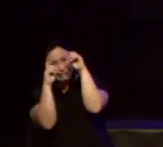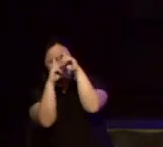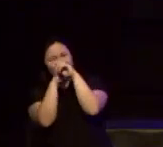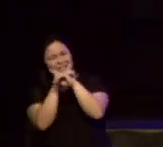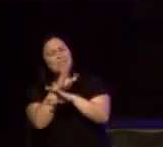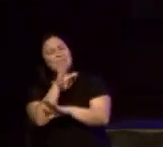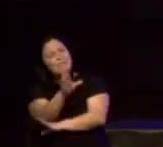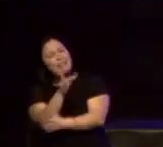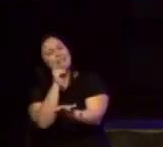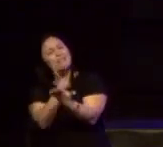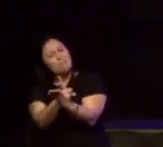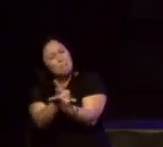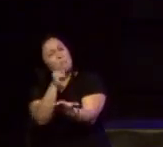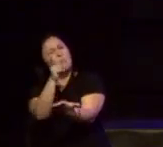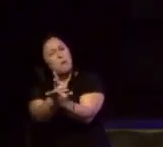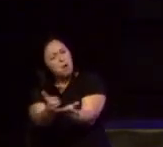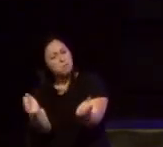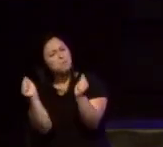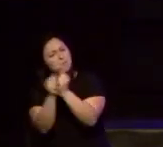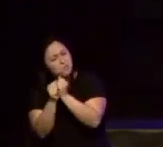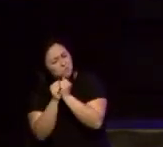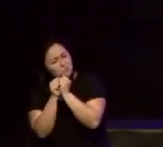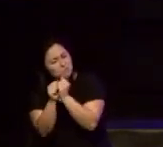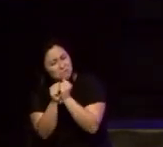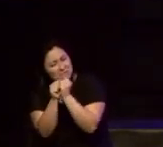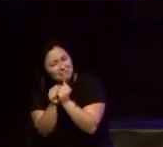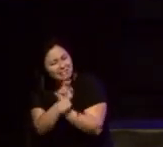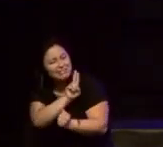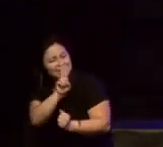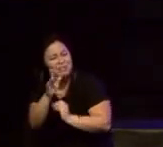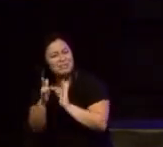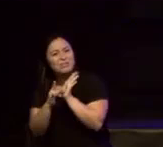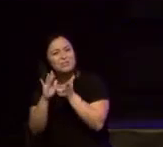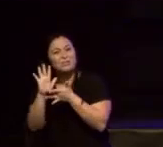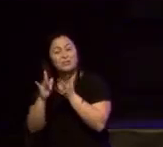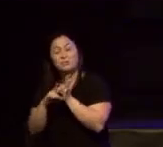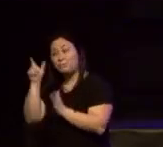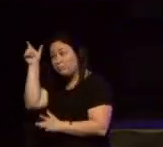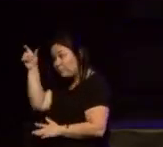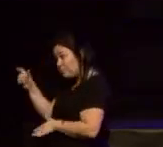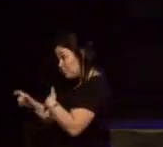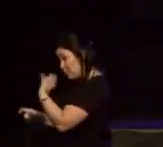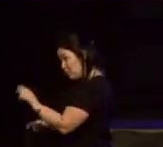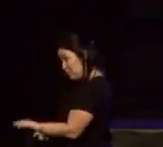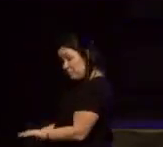final. E vamos junto, em nome de Jesus. Vire para o seu irmão difícil. Não, nesse momento não.